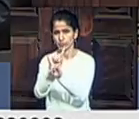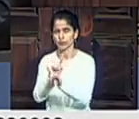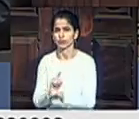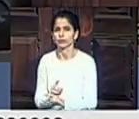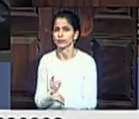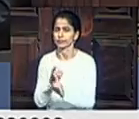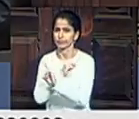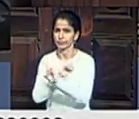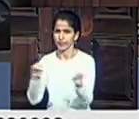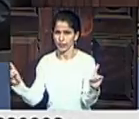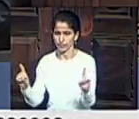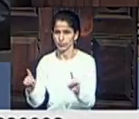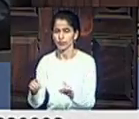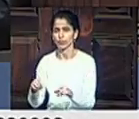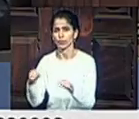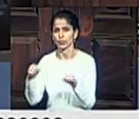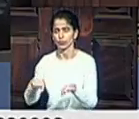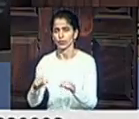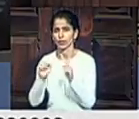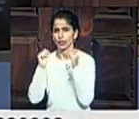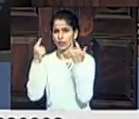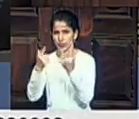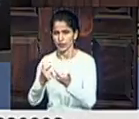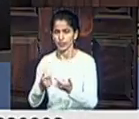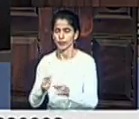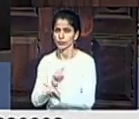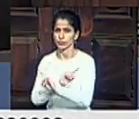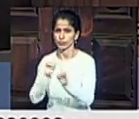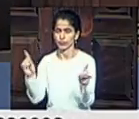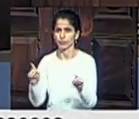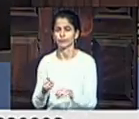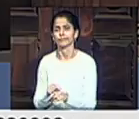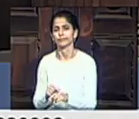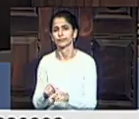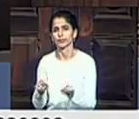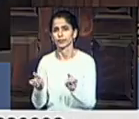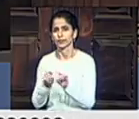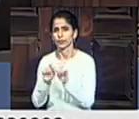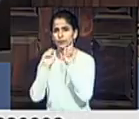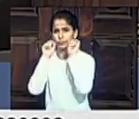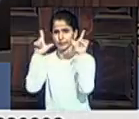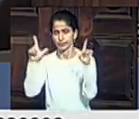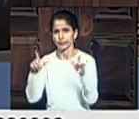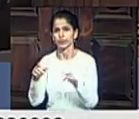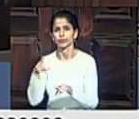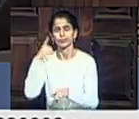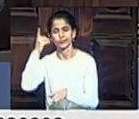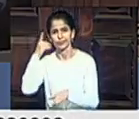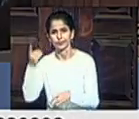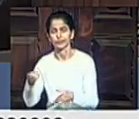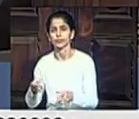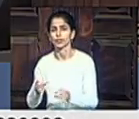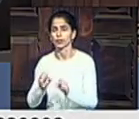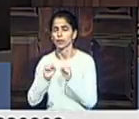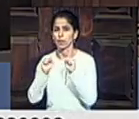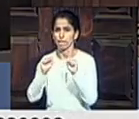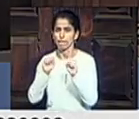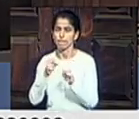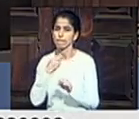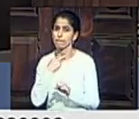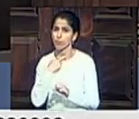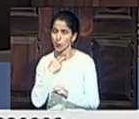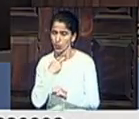essa matéria aqui no plenário da Casa e alertar os senhores e senhoras deputados. Não se pode pensar em fazer